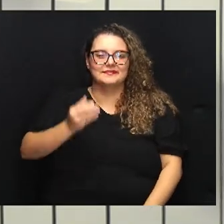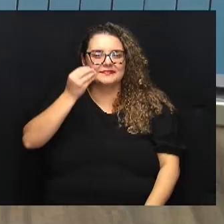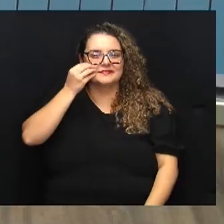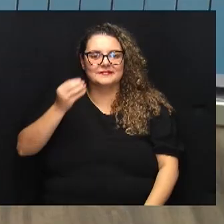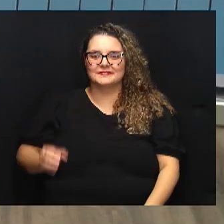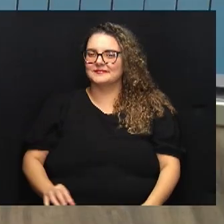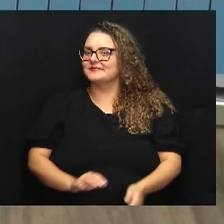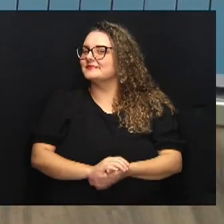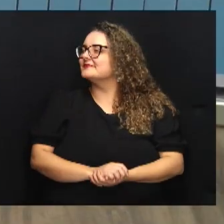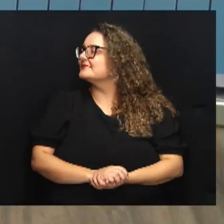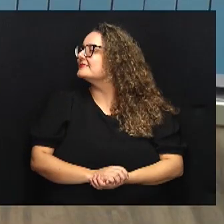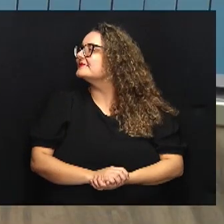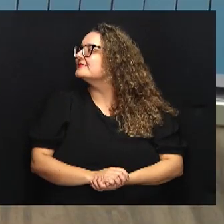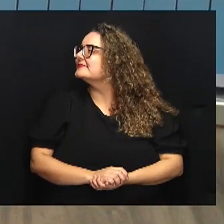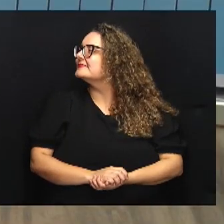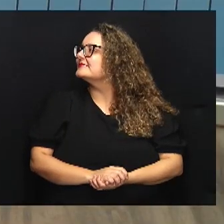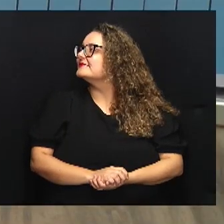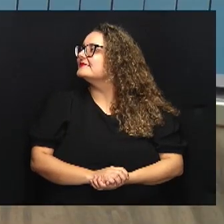André.